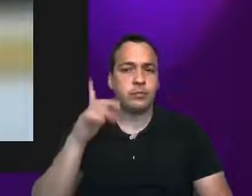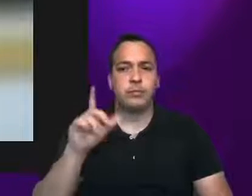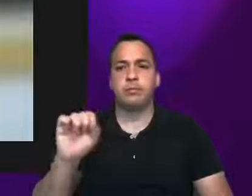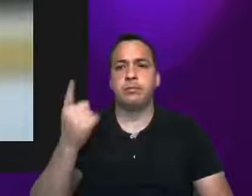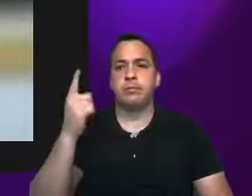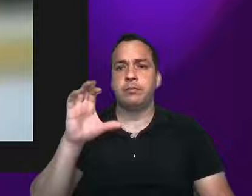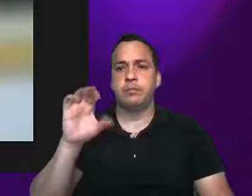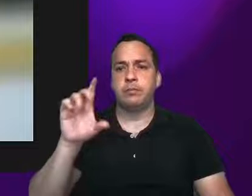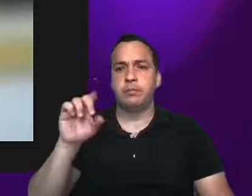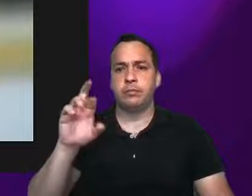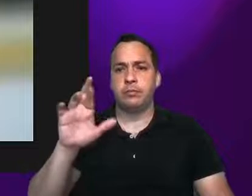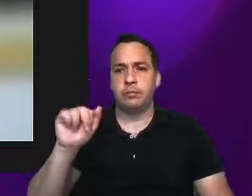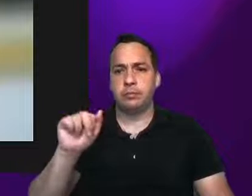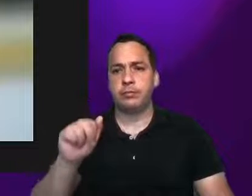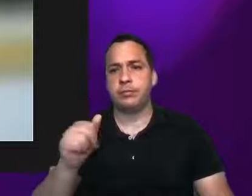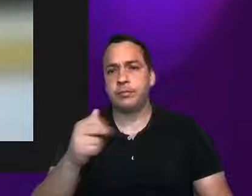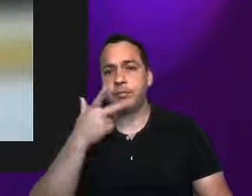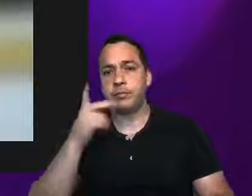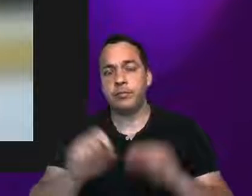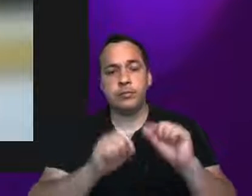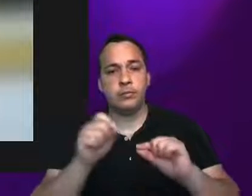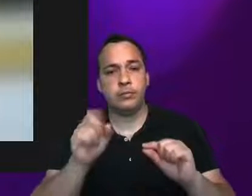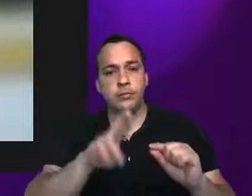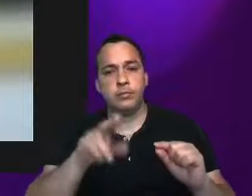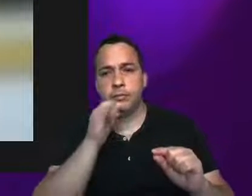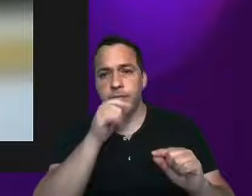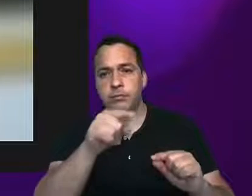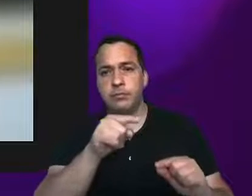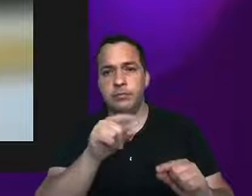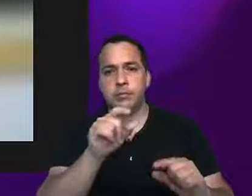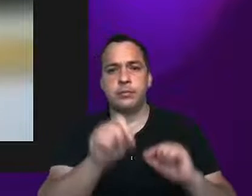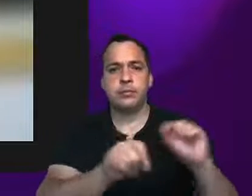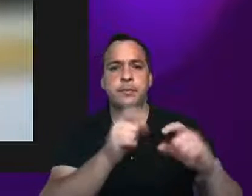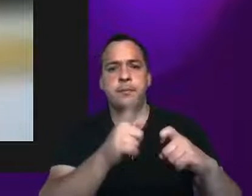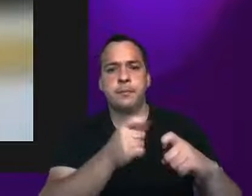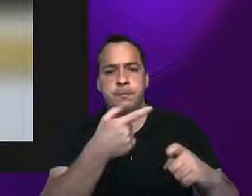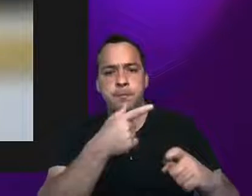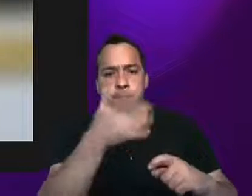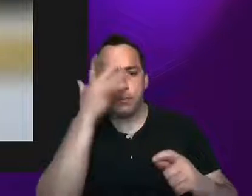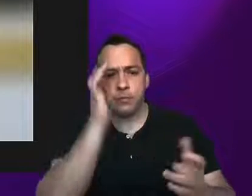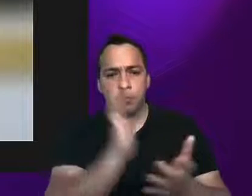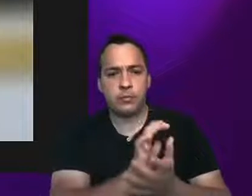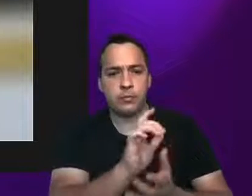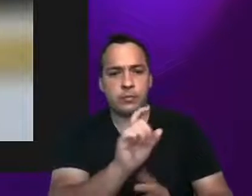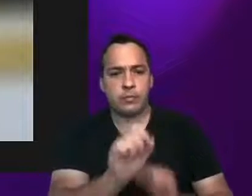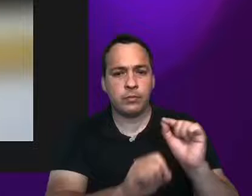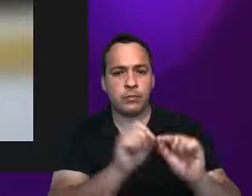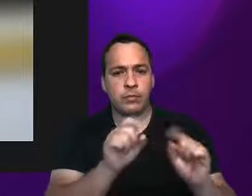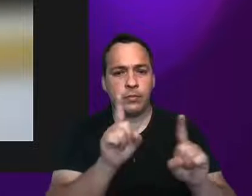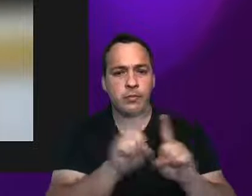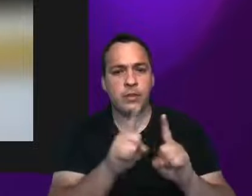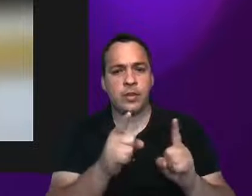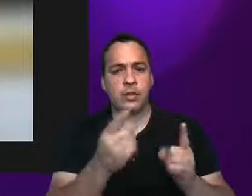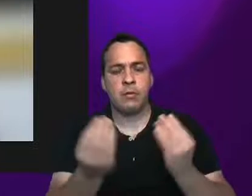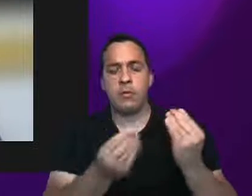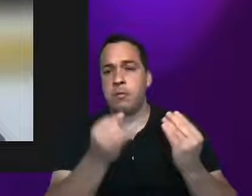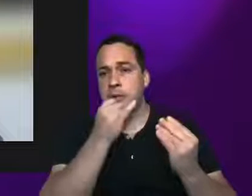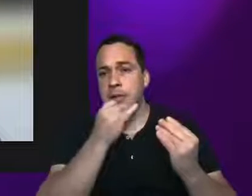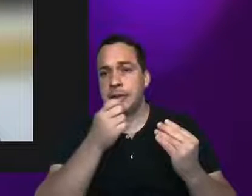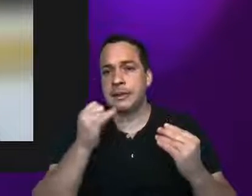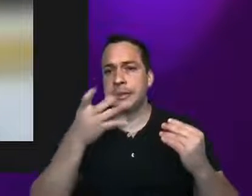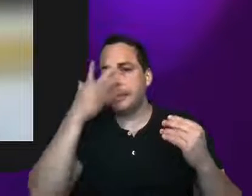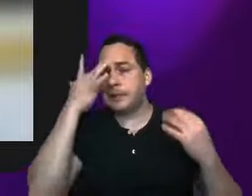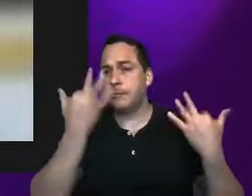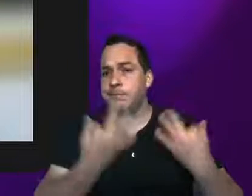da possibilidade de a gente usar a clortalidona, mesmo em pacientes com função renal mais prejudicada. E eu sempre